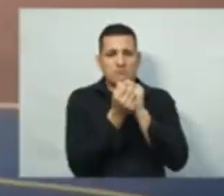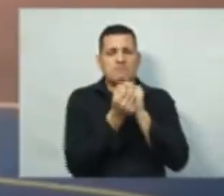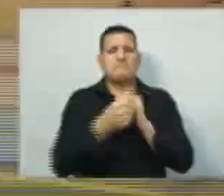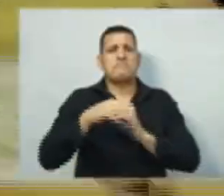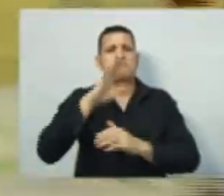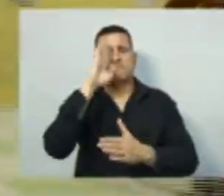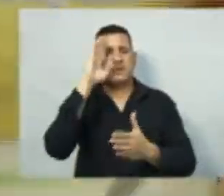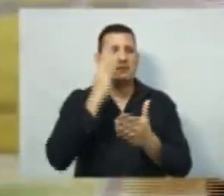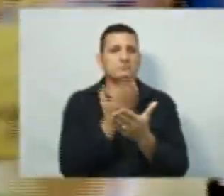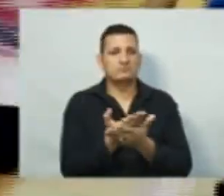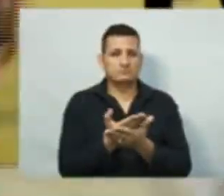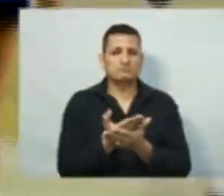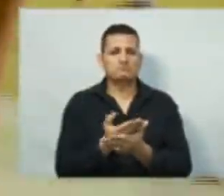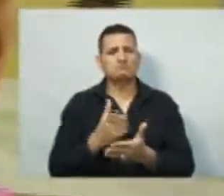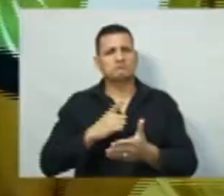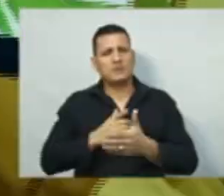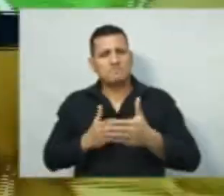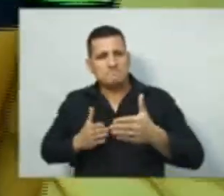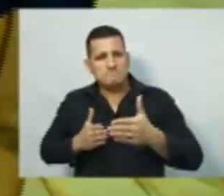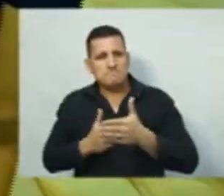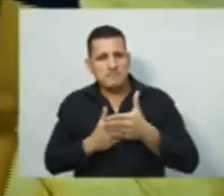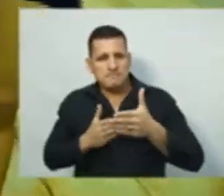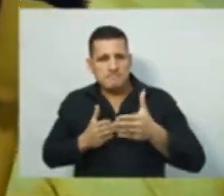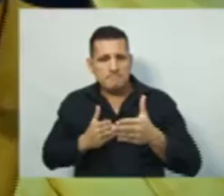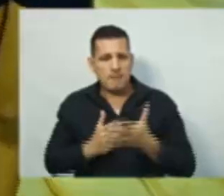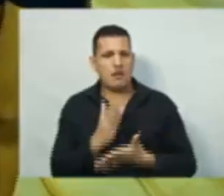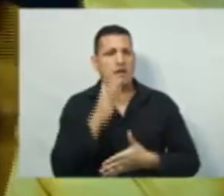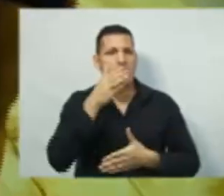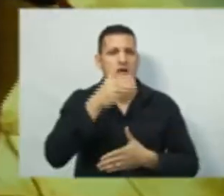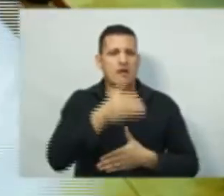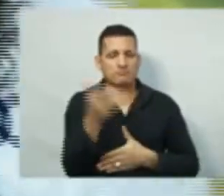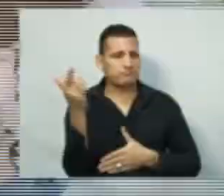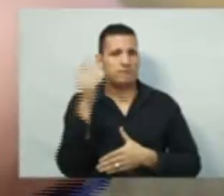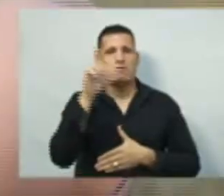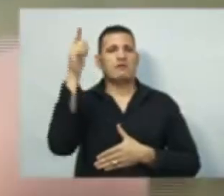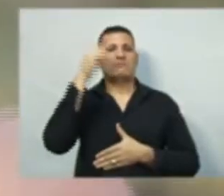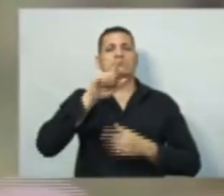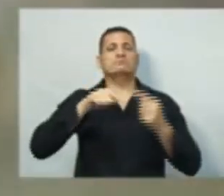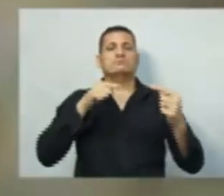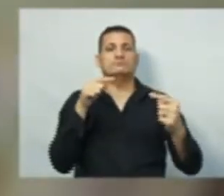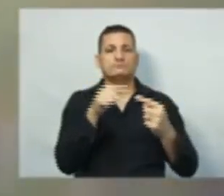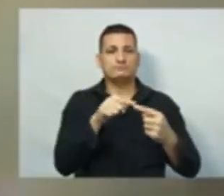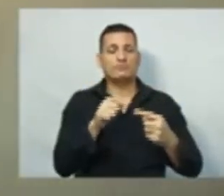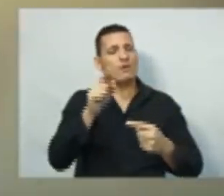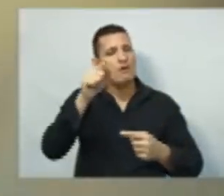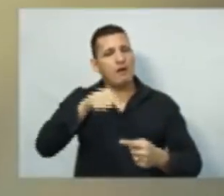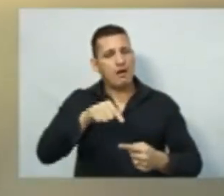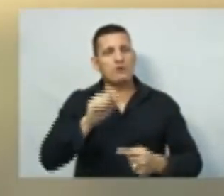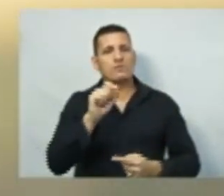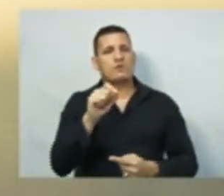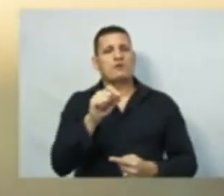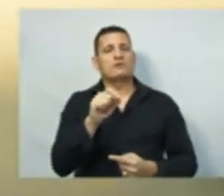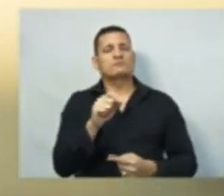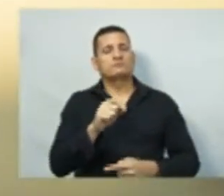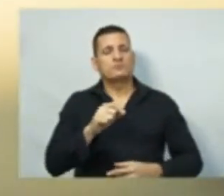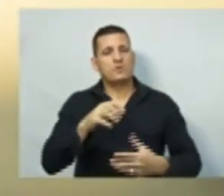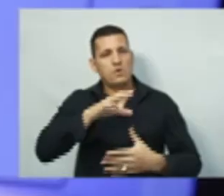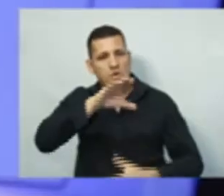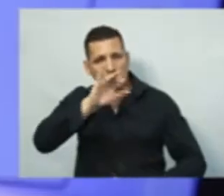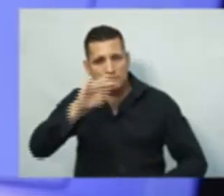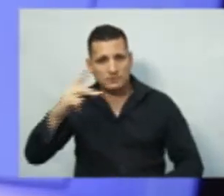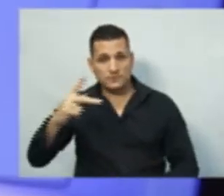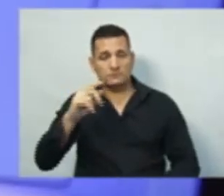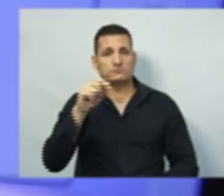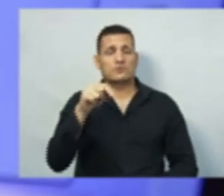confiantes, ultrapassamos barreiras e conquistamos os nossos objetivos. Esse é o espírito do cooperativismo.